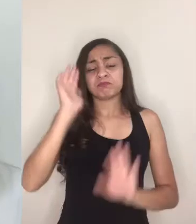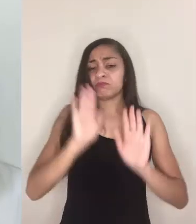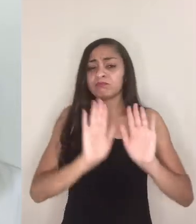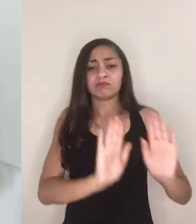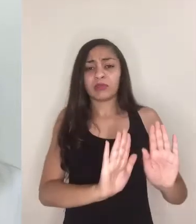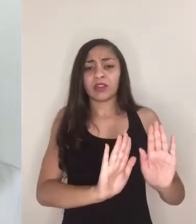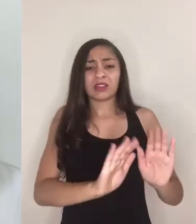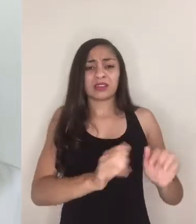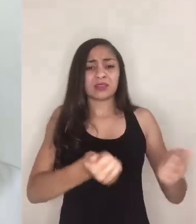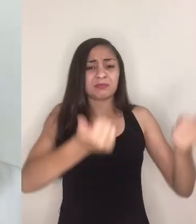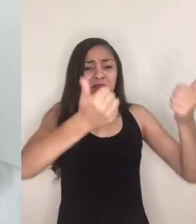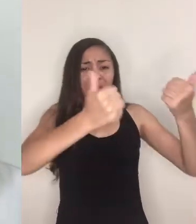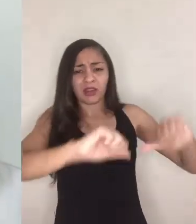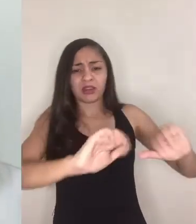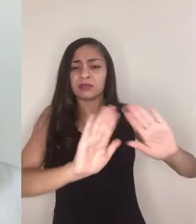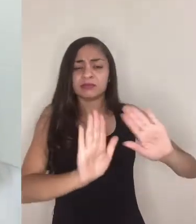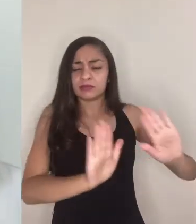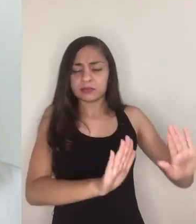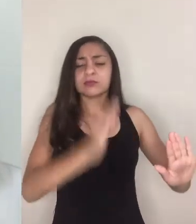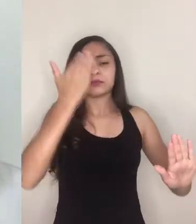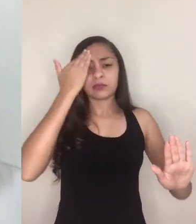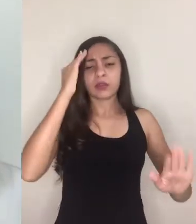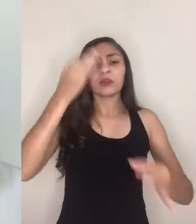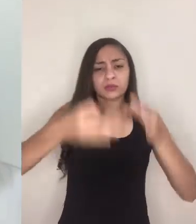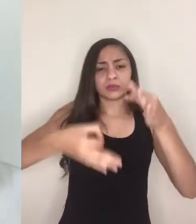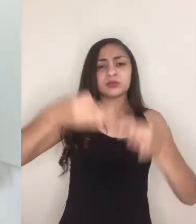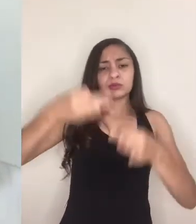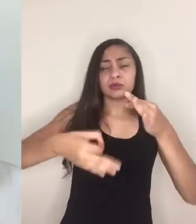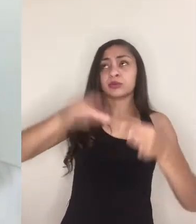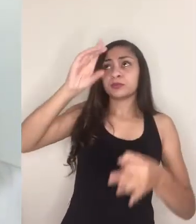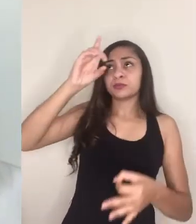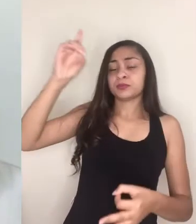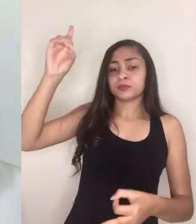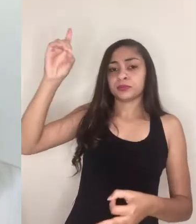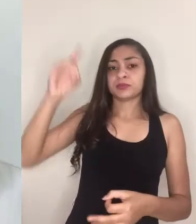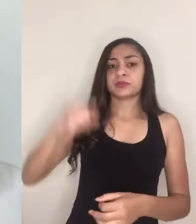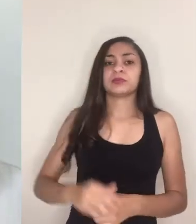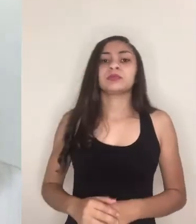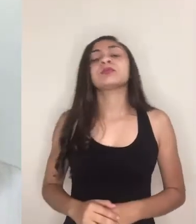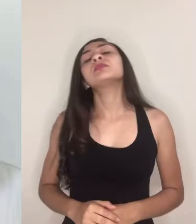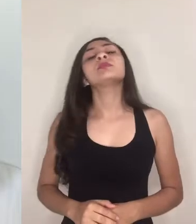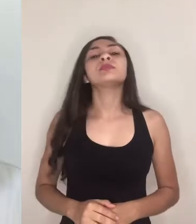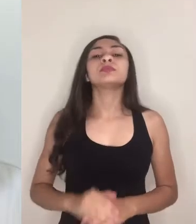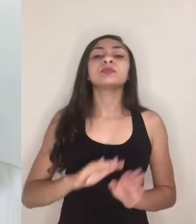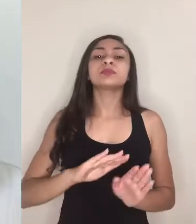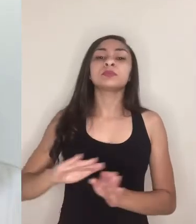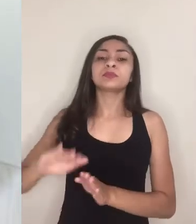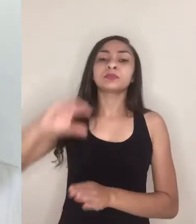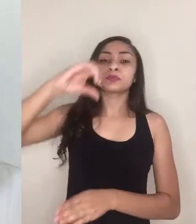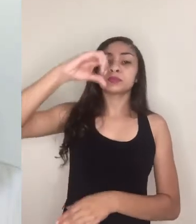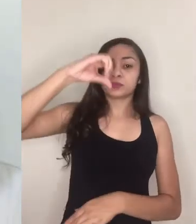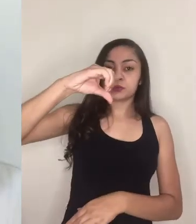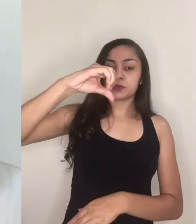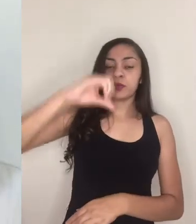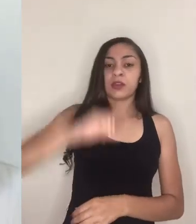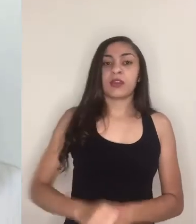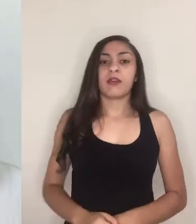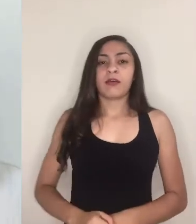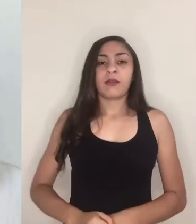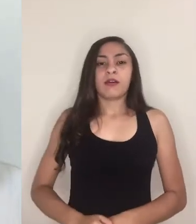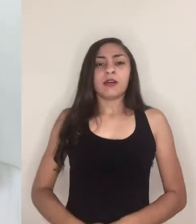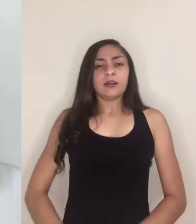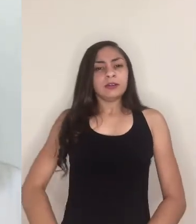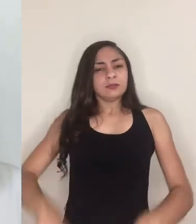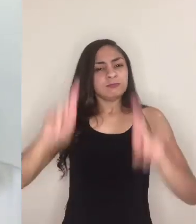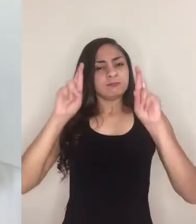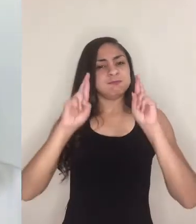de justiça de Deus. Nona lição: a perseverança é a principal característica